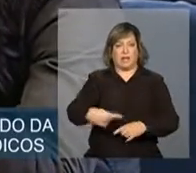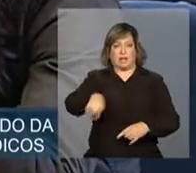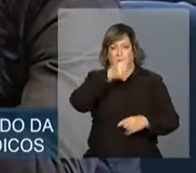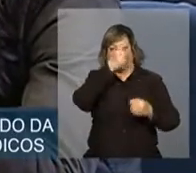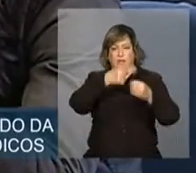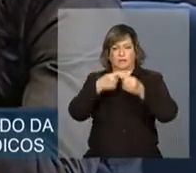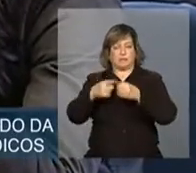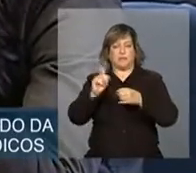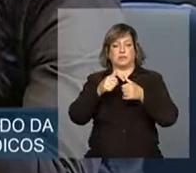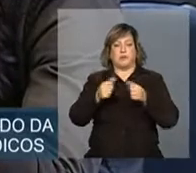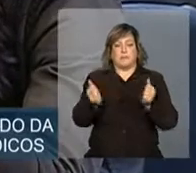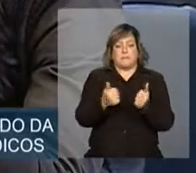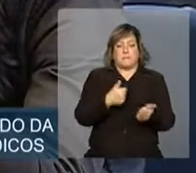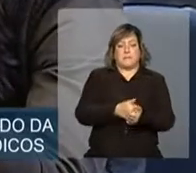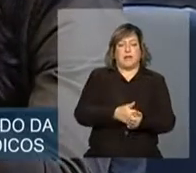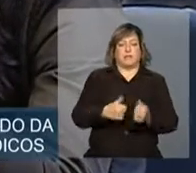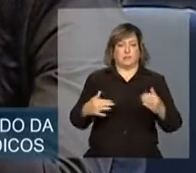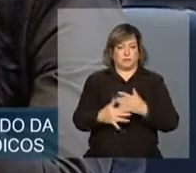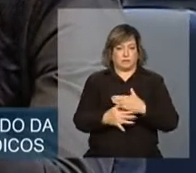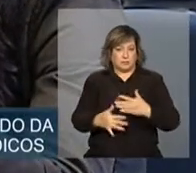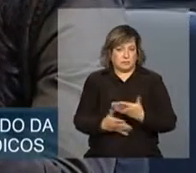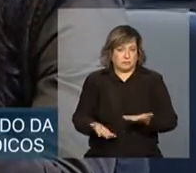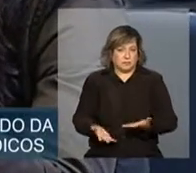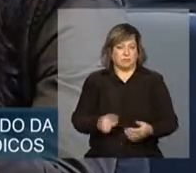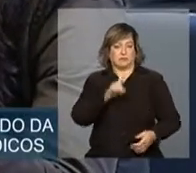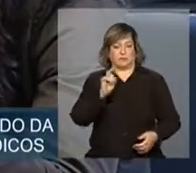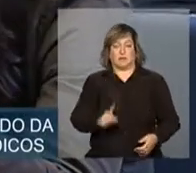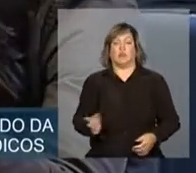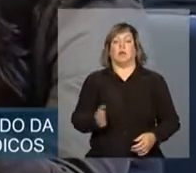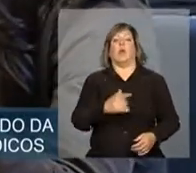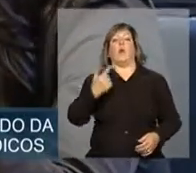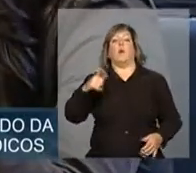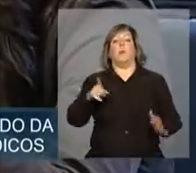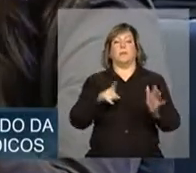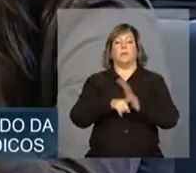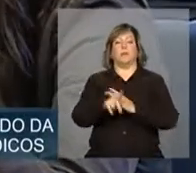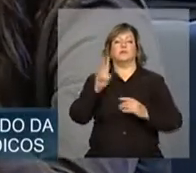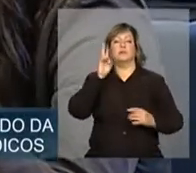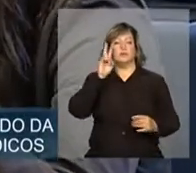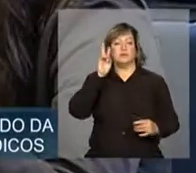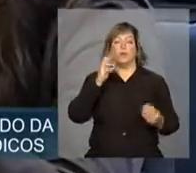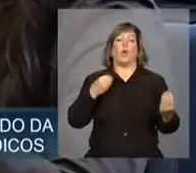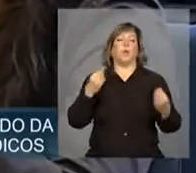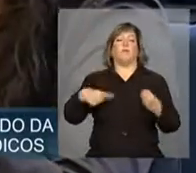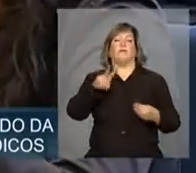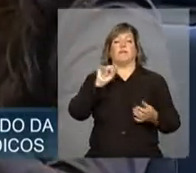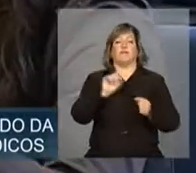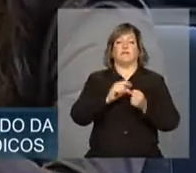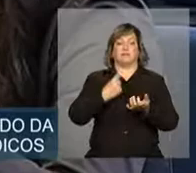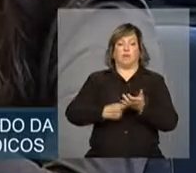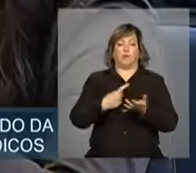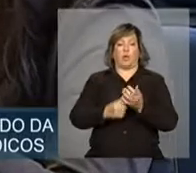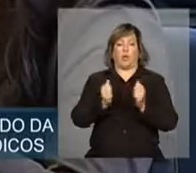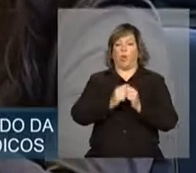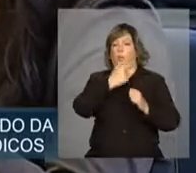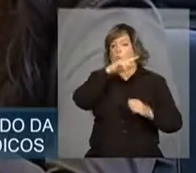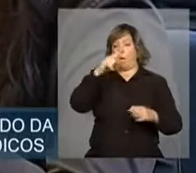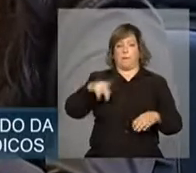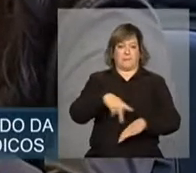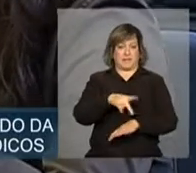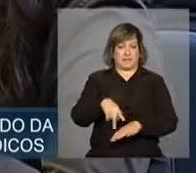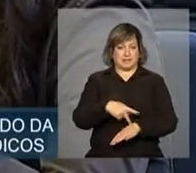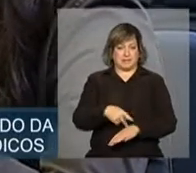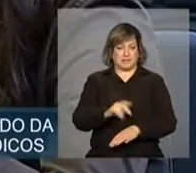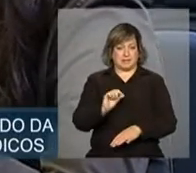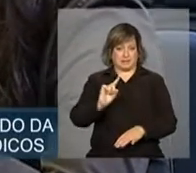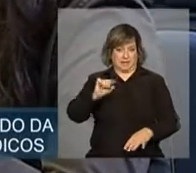tão nesses grandes centros Essa é uma das perguntas e a outra é um pouco sobre como vocês vão fazer os acordos com outros países eu queria